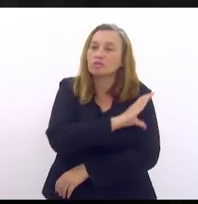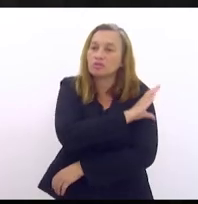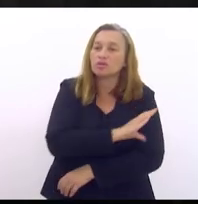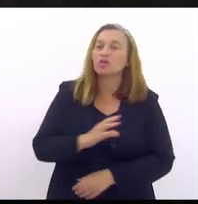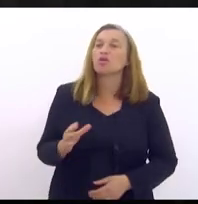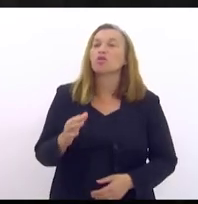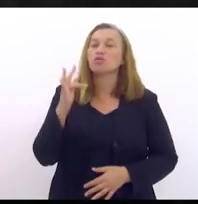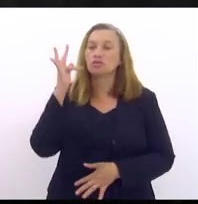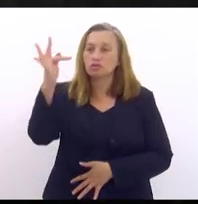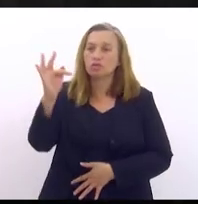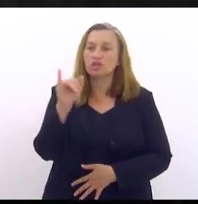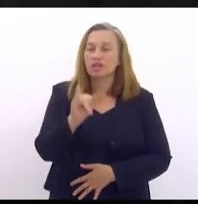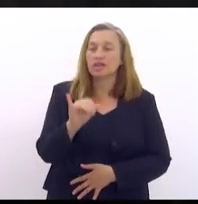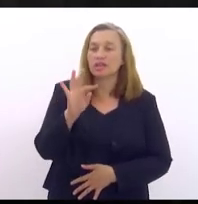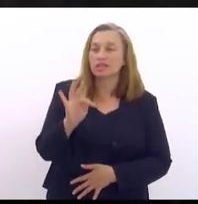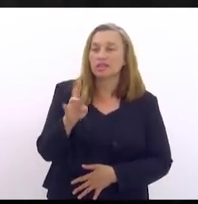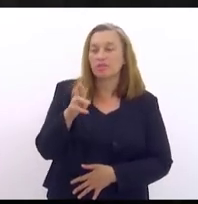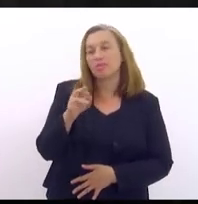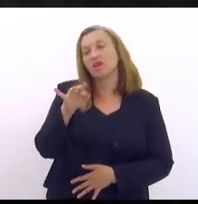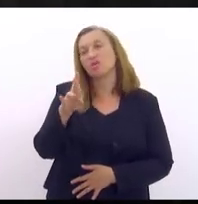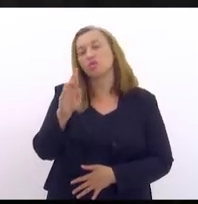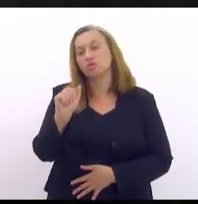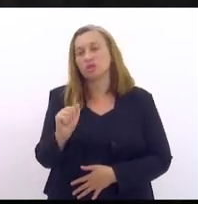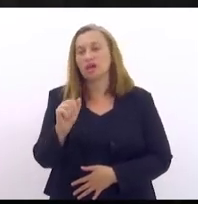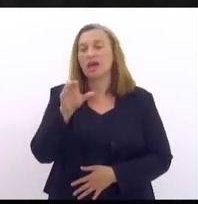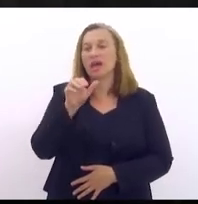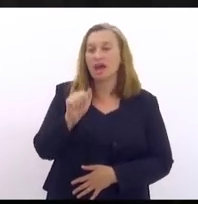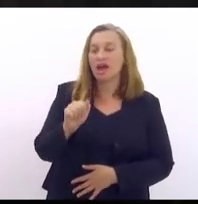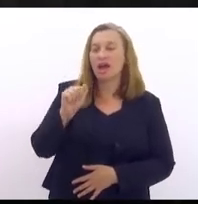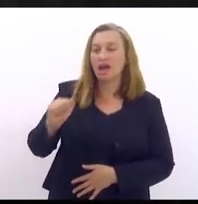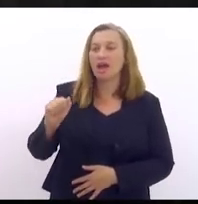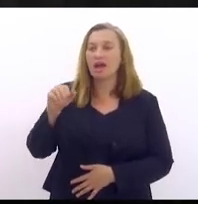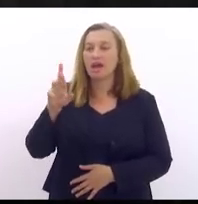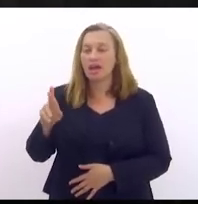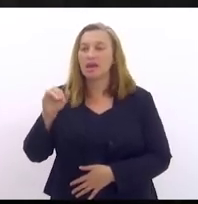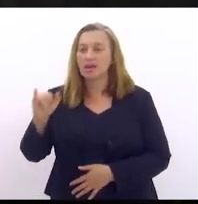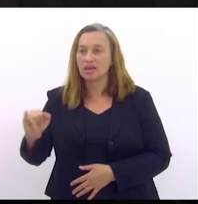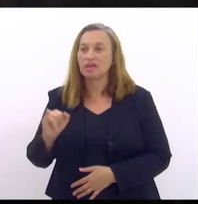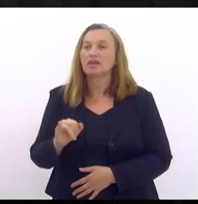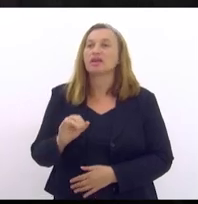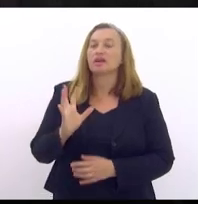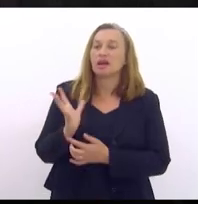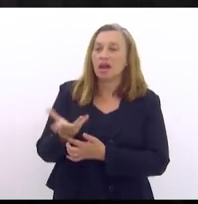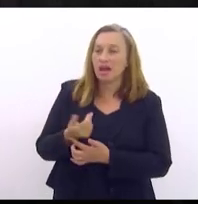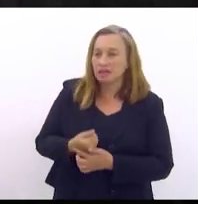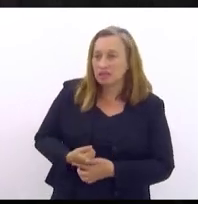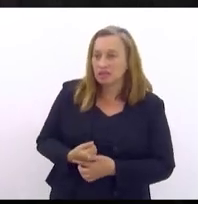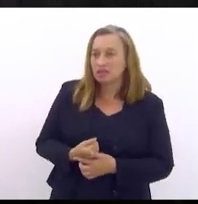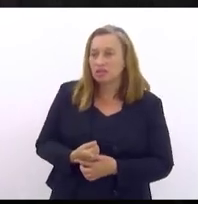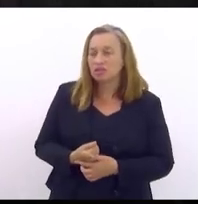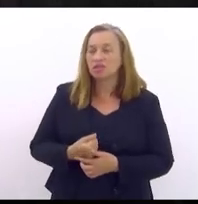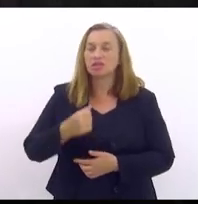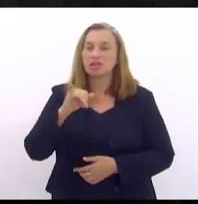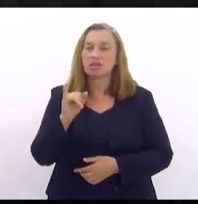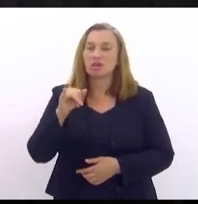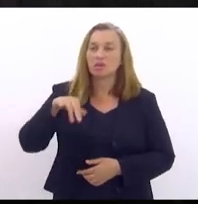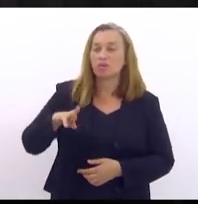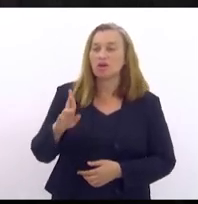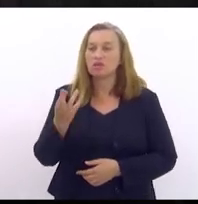Itaperuna, a AAARI, que é a Seção de Artesãos Artistas Raízes de Iguaçu,